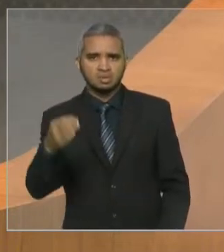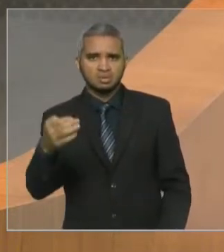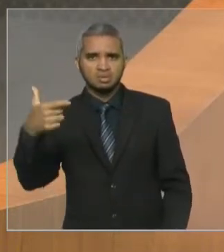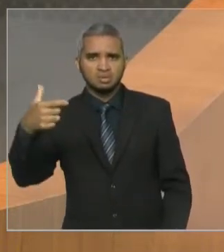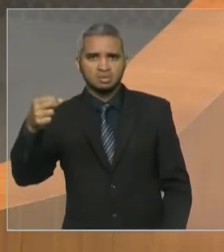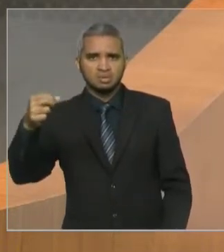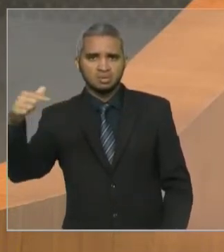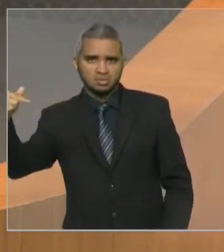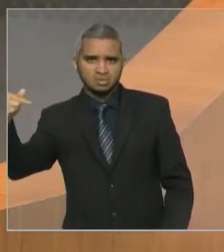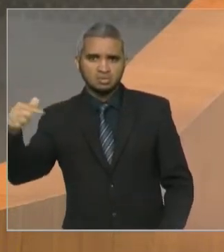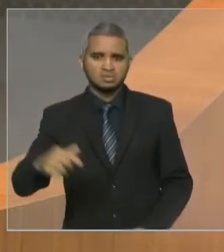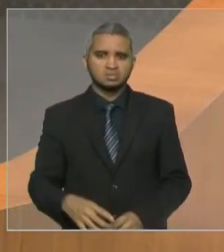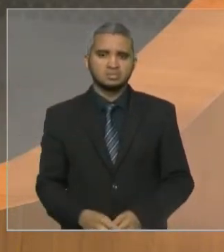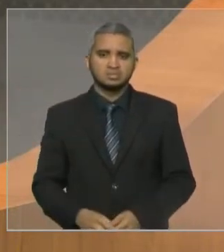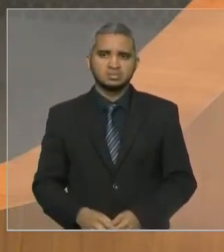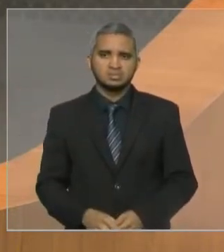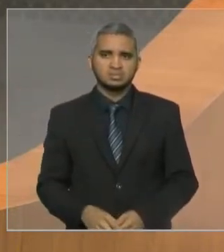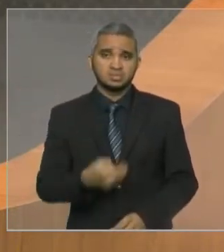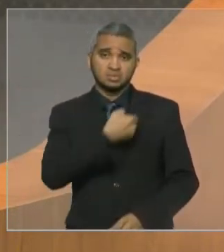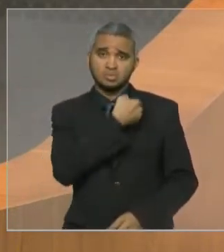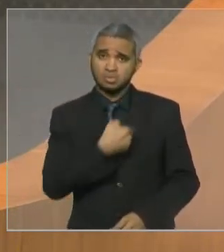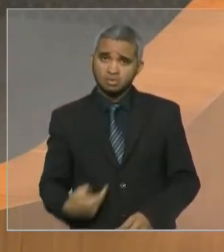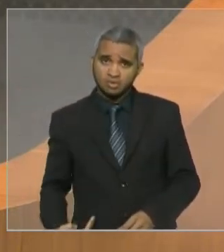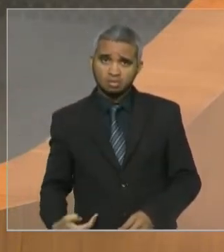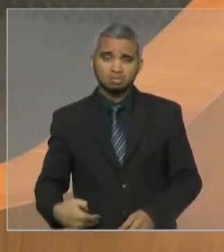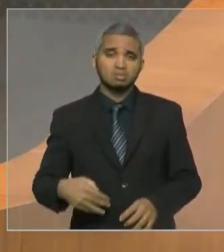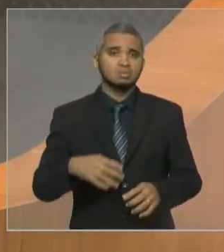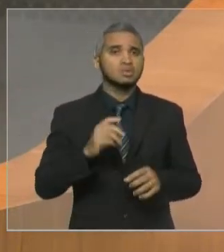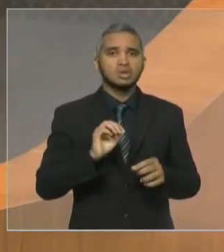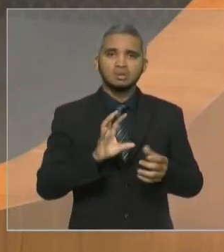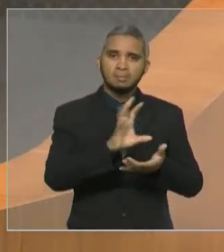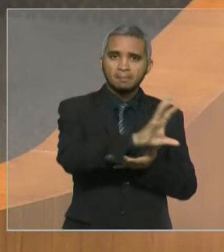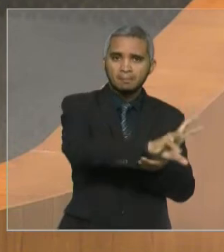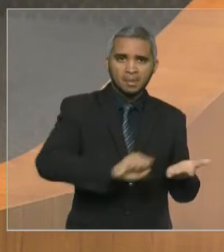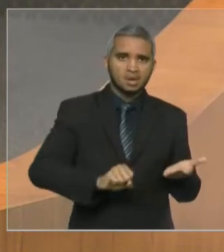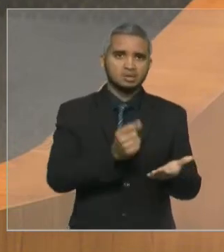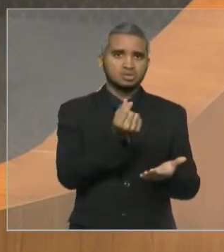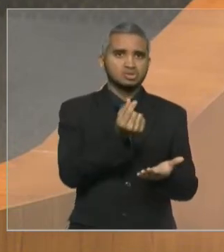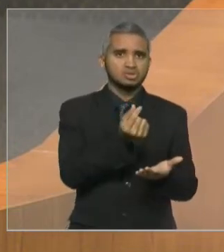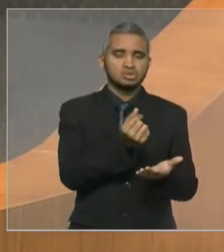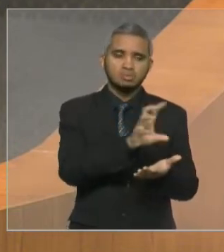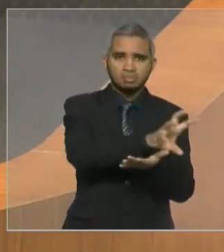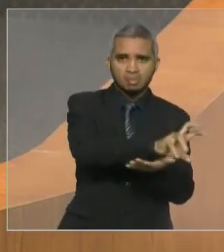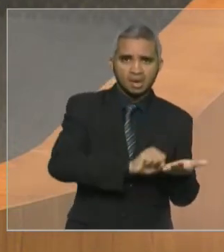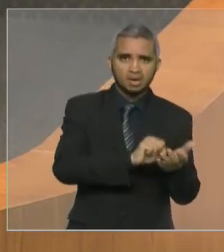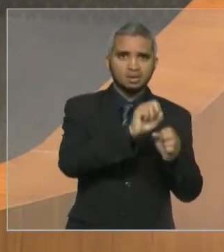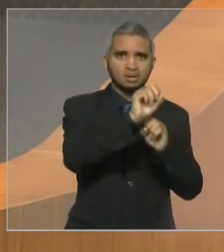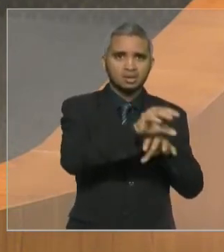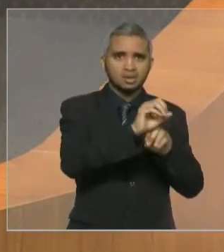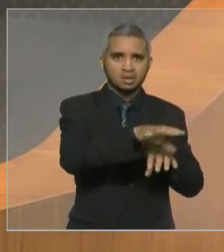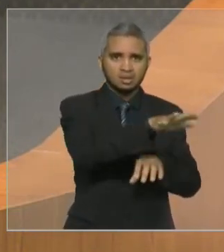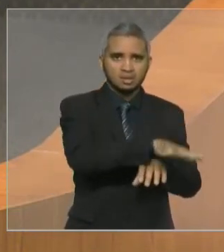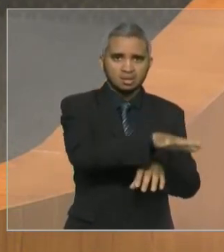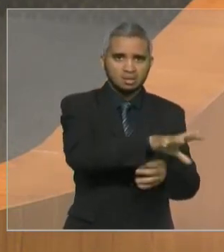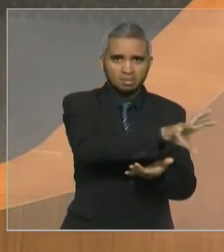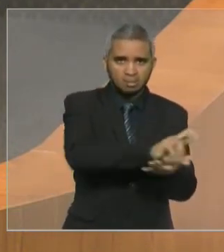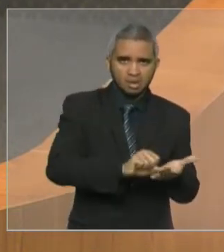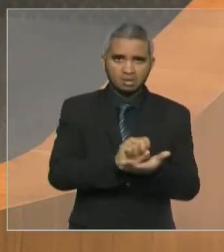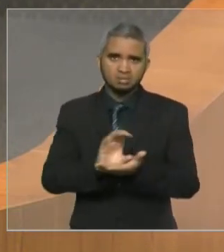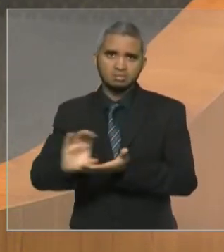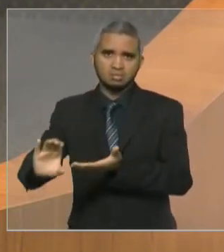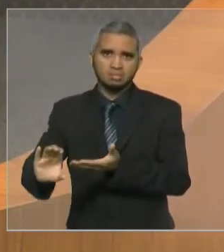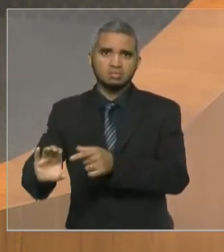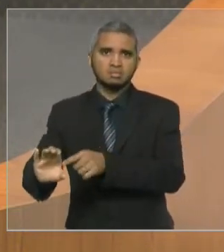meu registro. Governo de desviando dinheiro do fundo de manutenção do ensino básico para poder pagar a